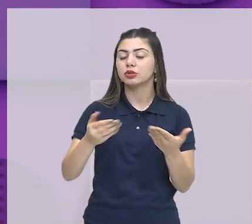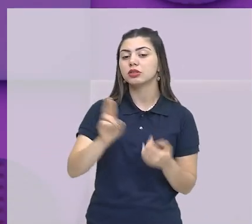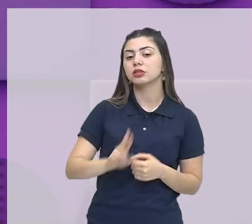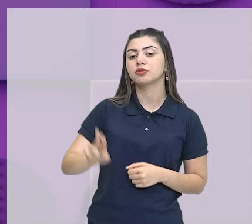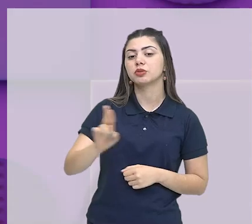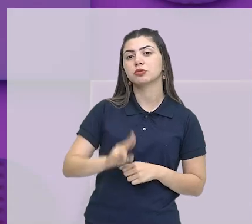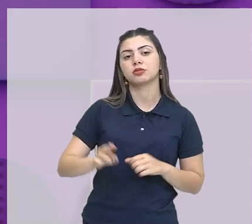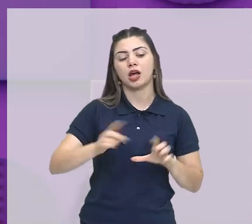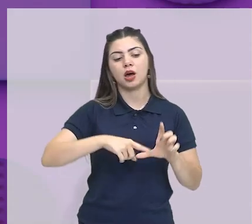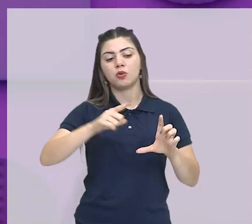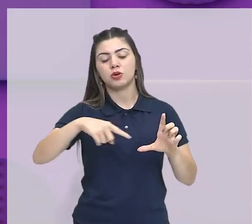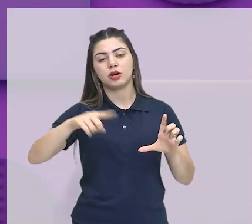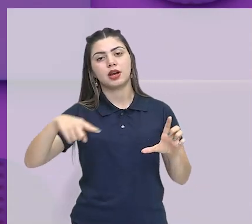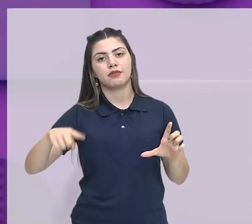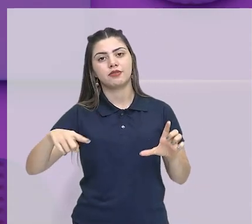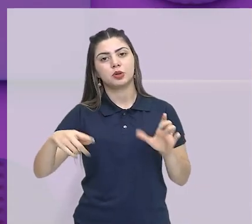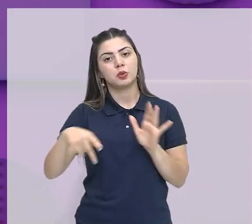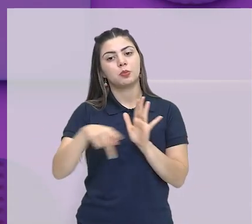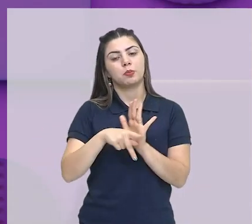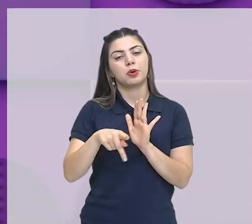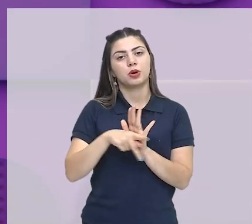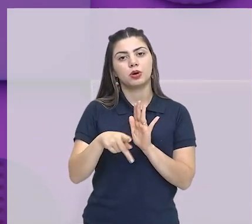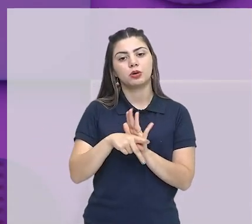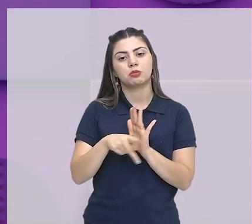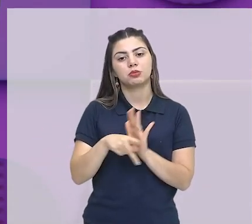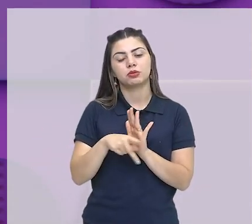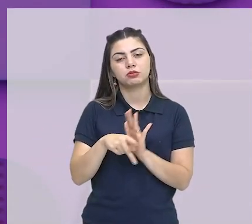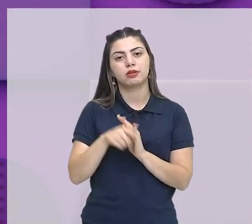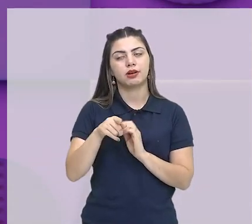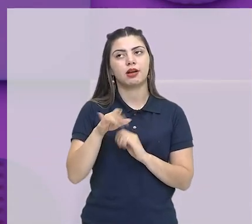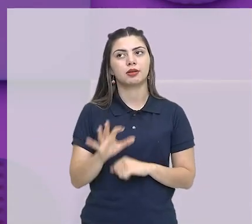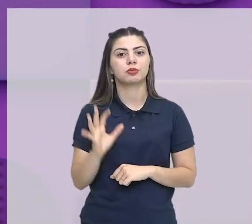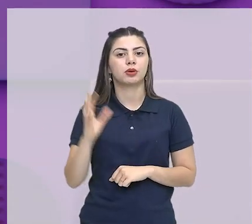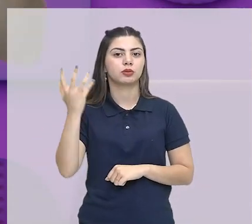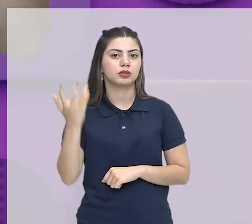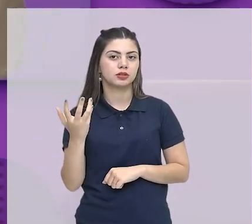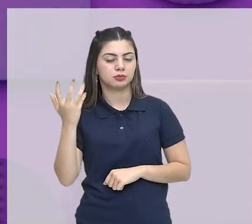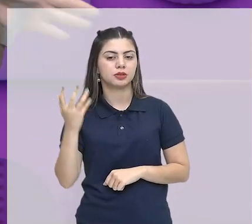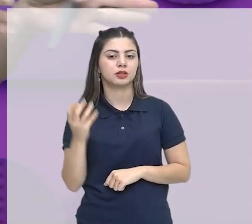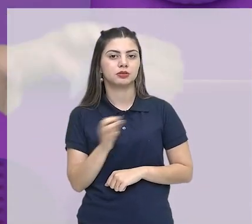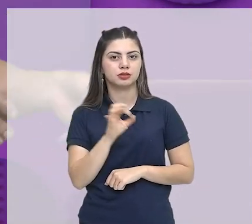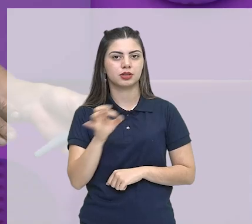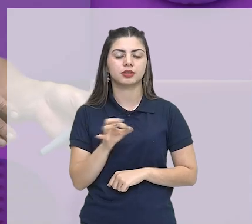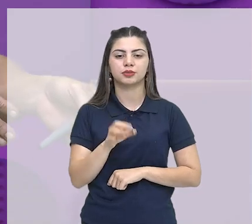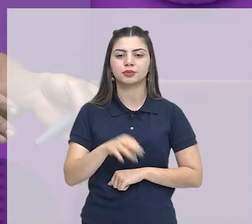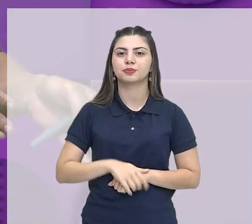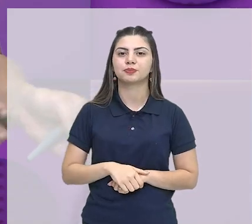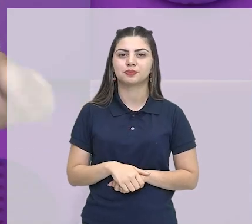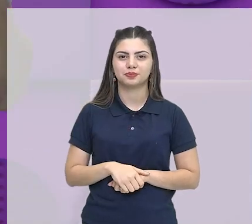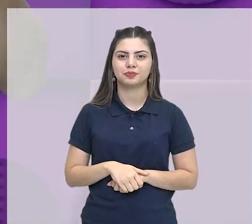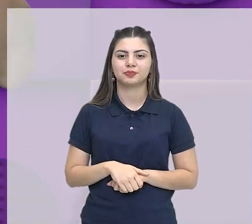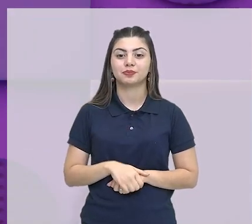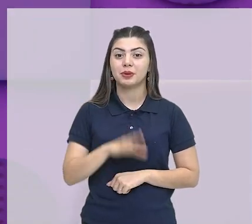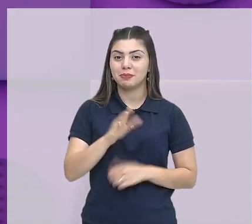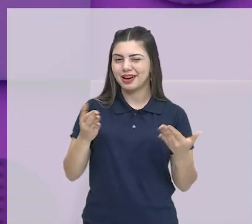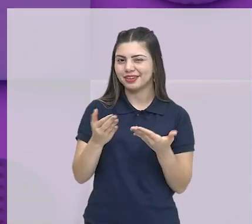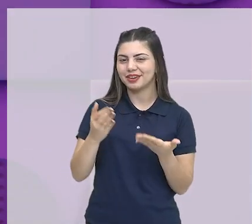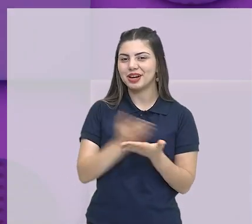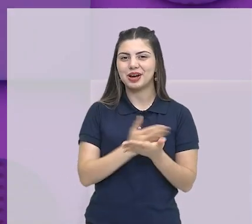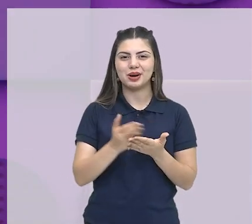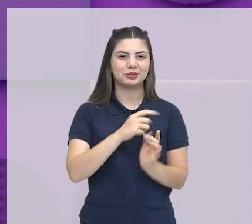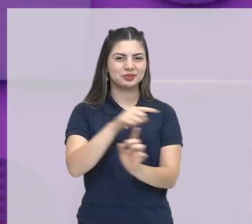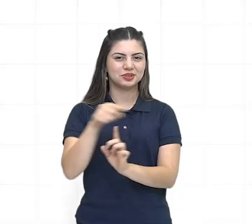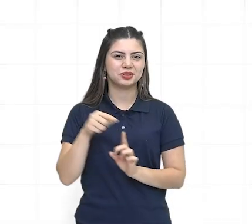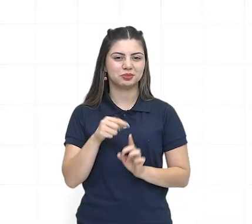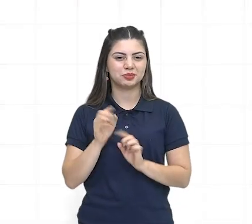utilizar um gráfico que seja mais apropriado para aquela situação em específico. Vejamos alguns tipos de